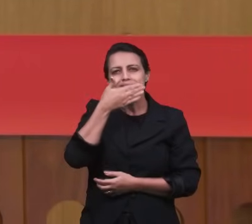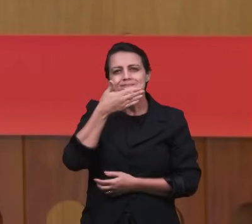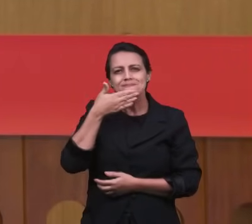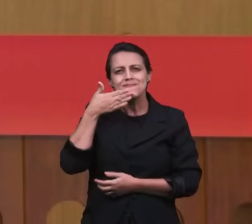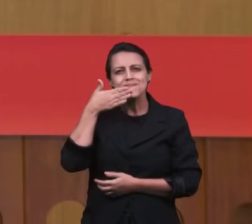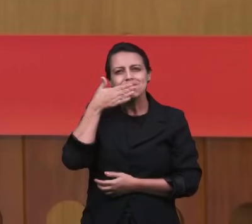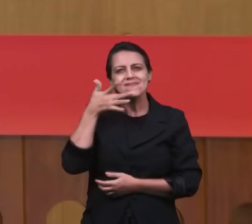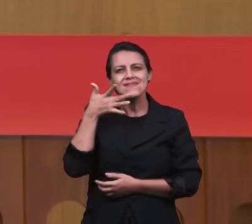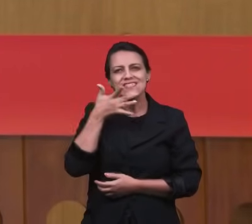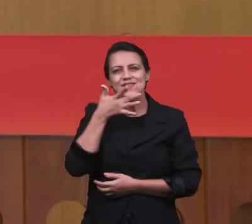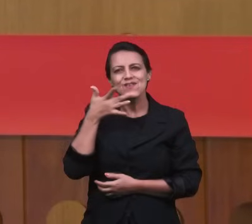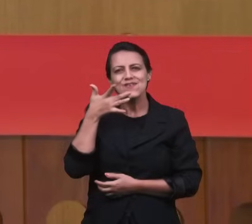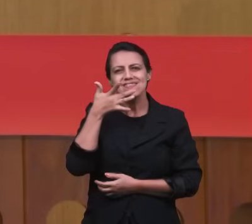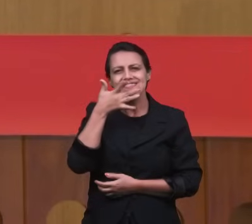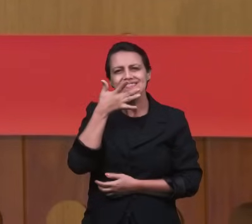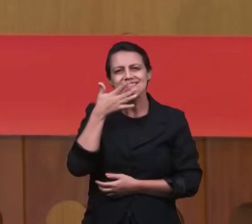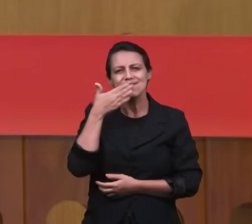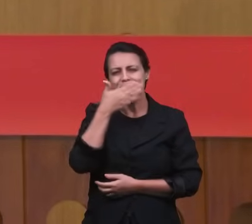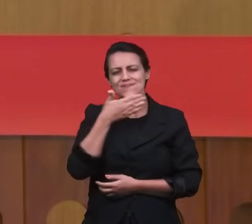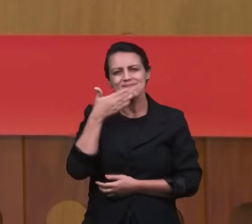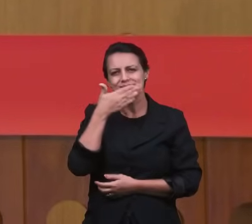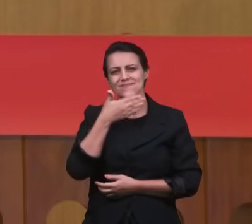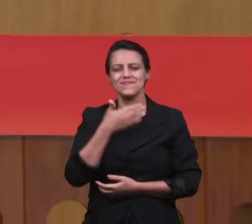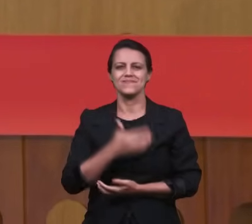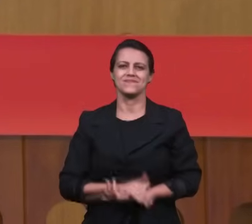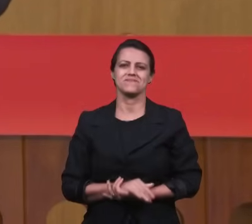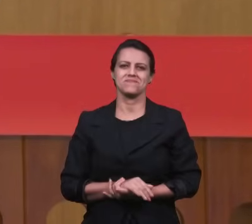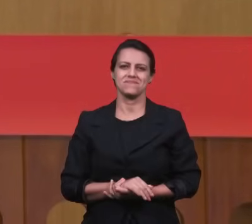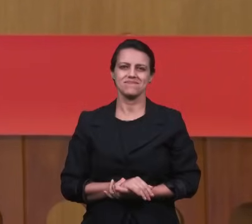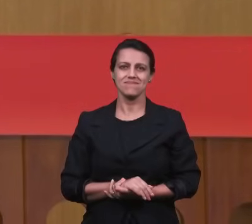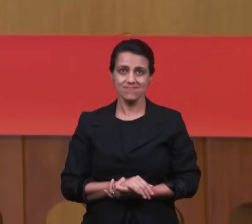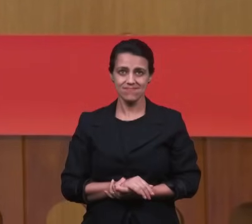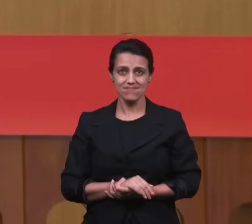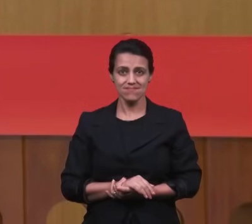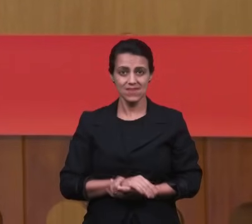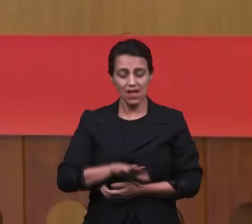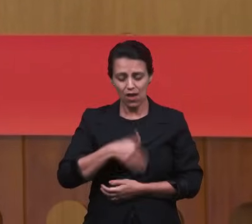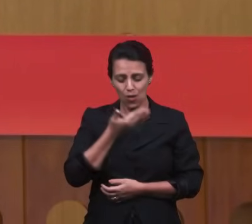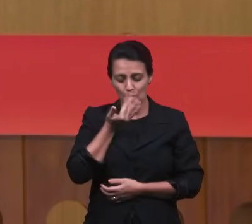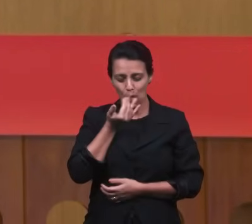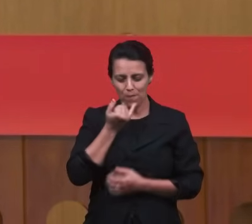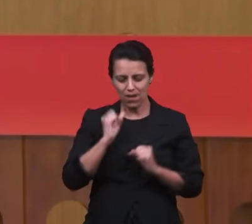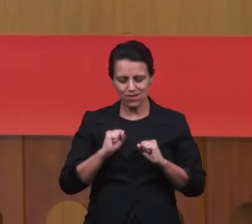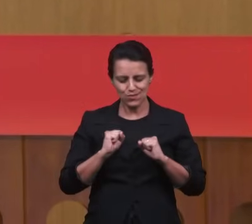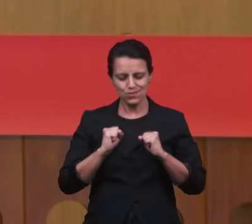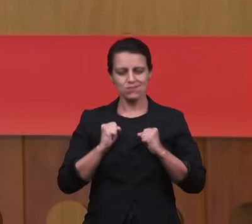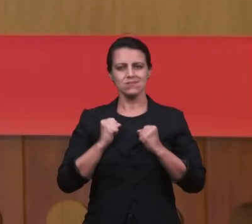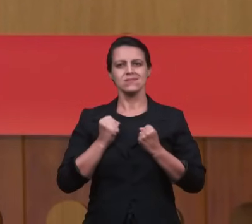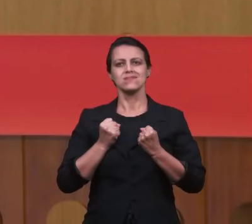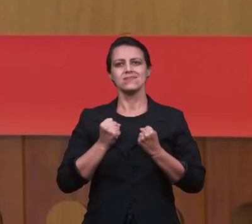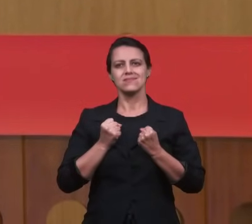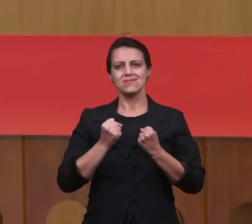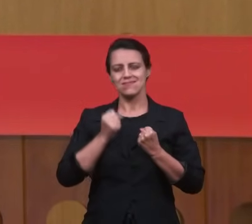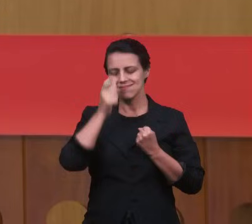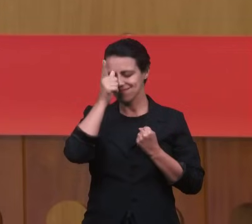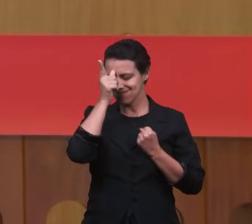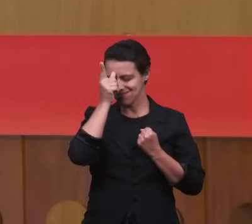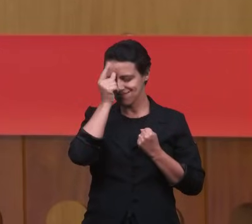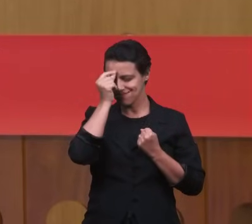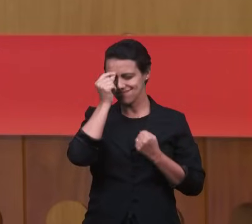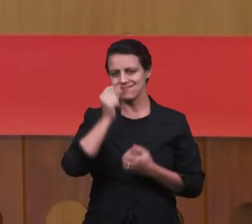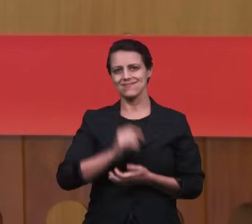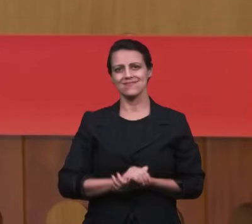chão. Entendeu? Então ele comia. E dizia-se uma coisa, que um fruto